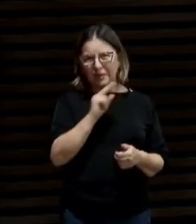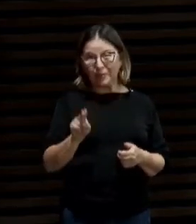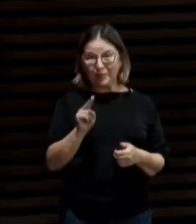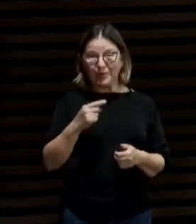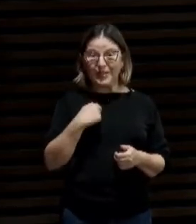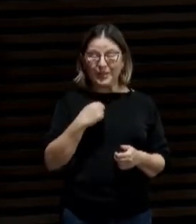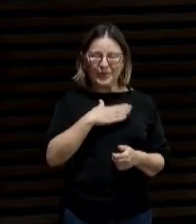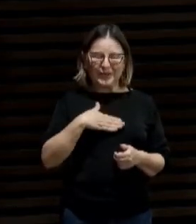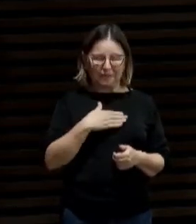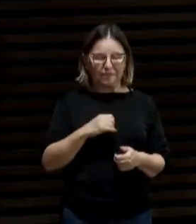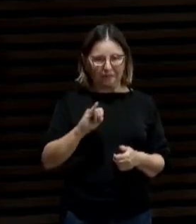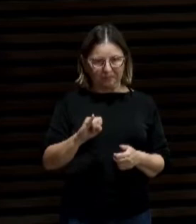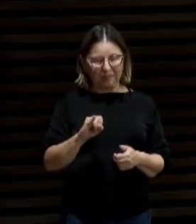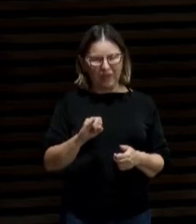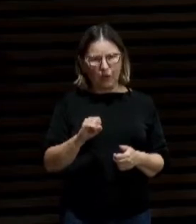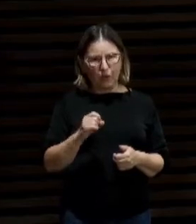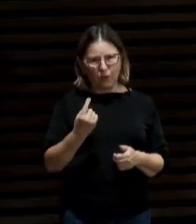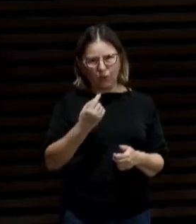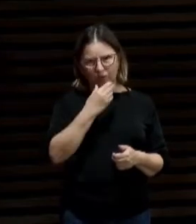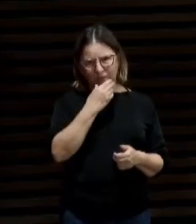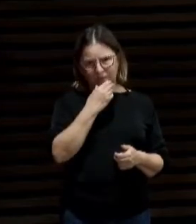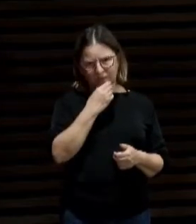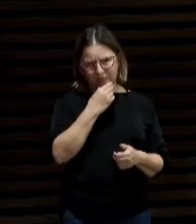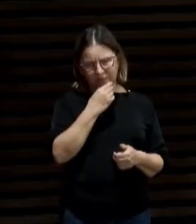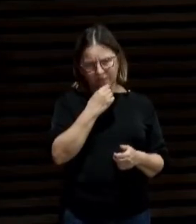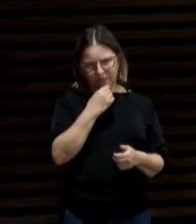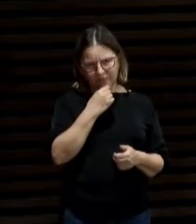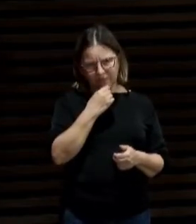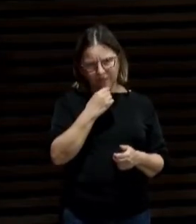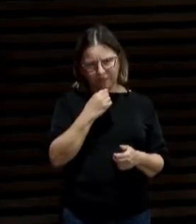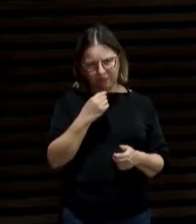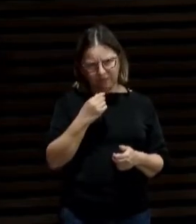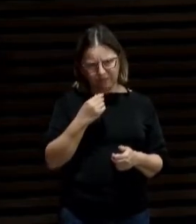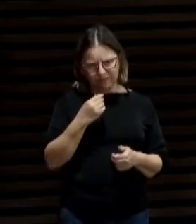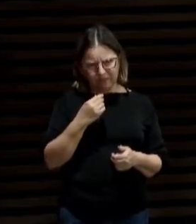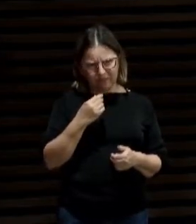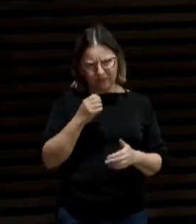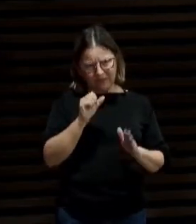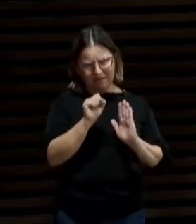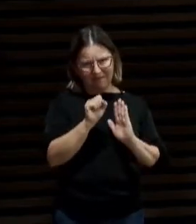você tem um século, e você tira 10 anos, quanto você tem? Quanto sobra?